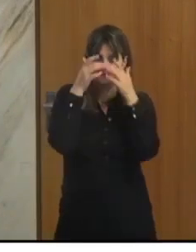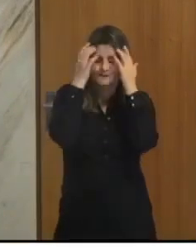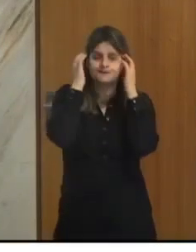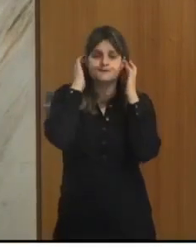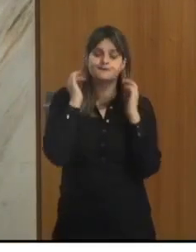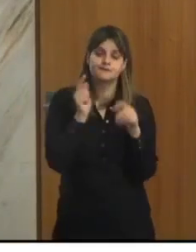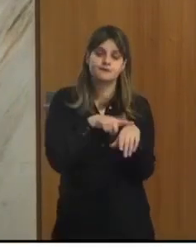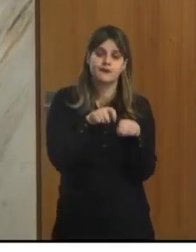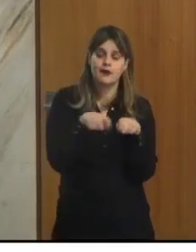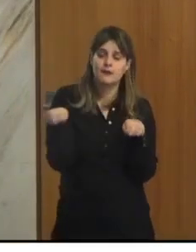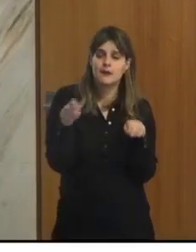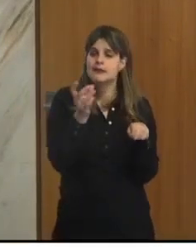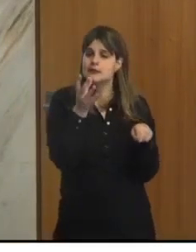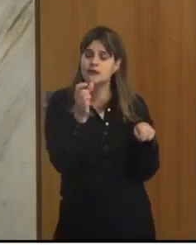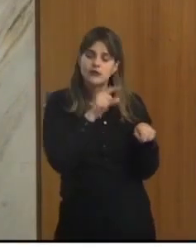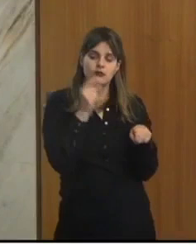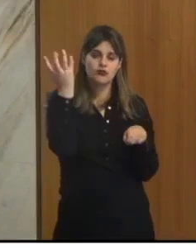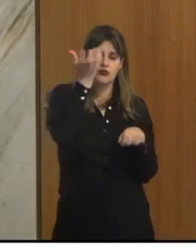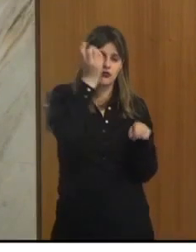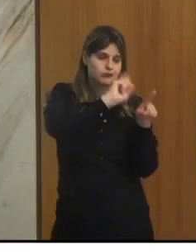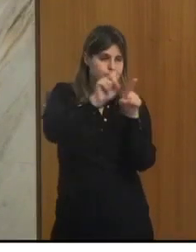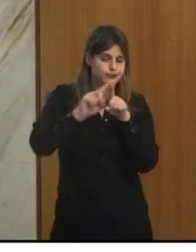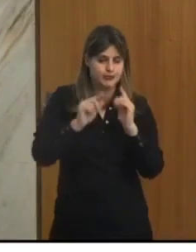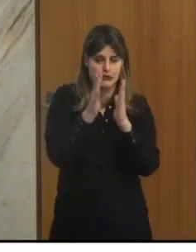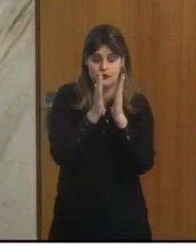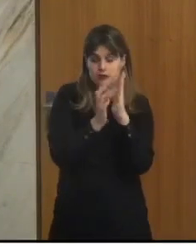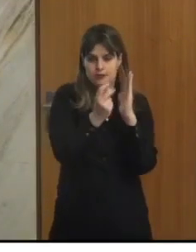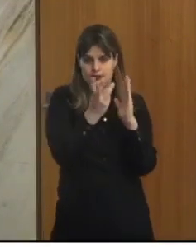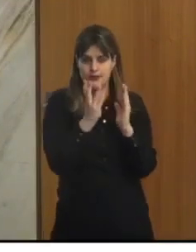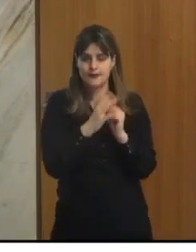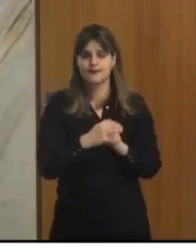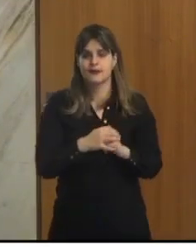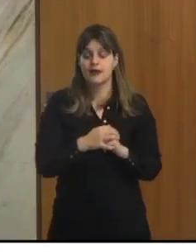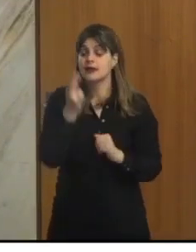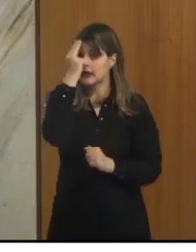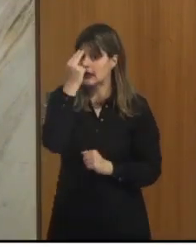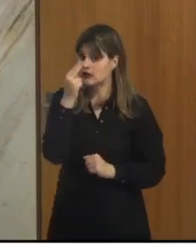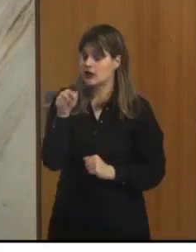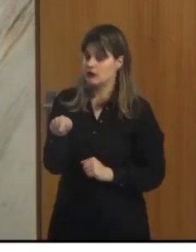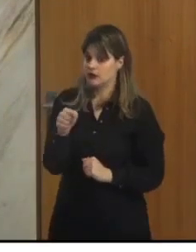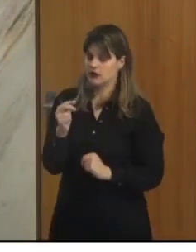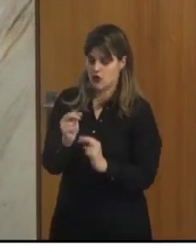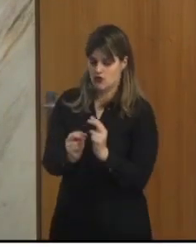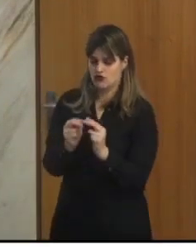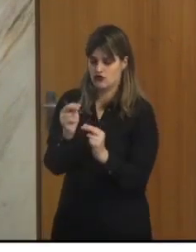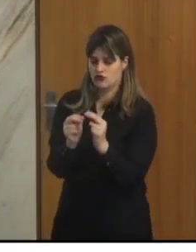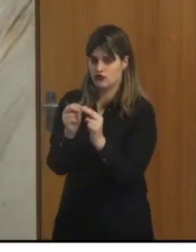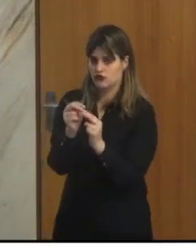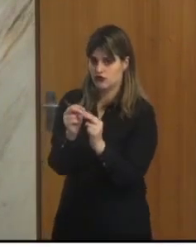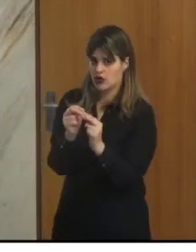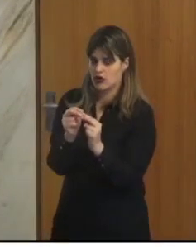uma época, podemos dizer, multicultural, multirreligiosa. Este castelo, com construção, com uma